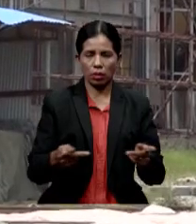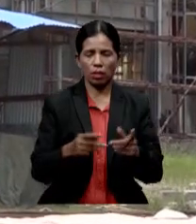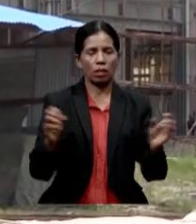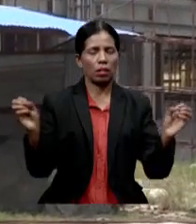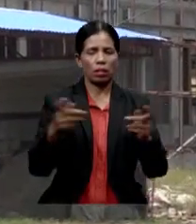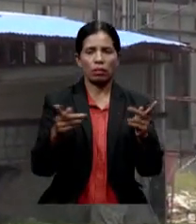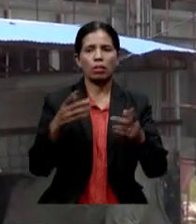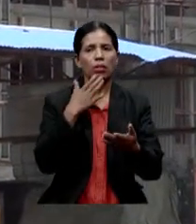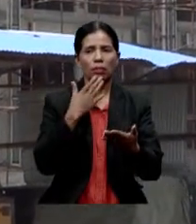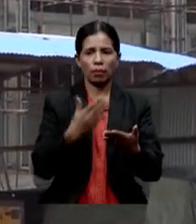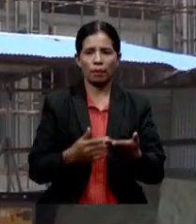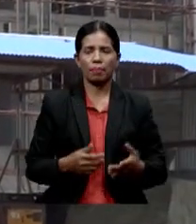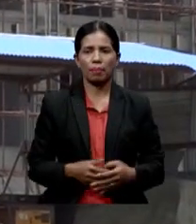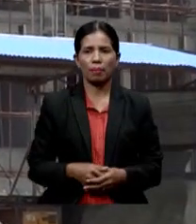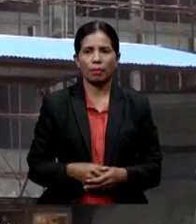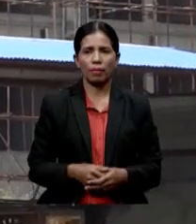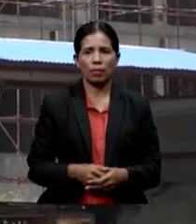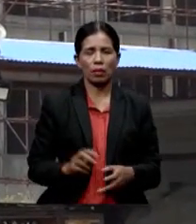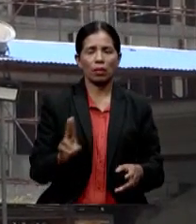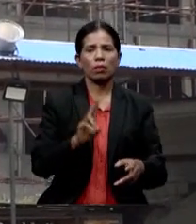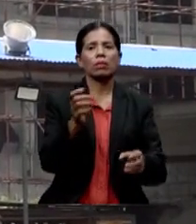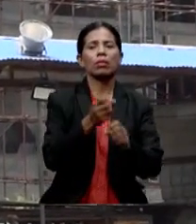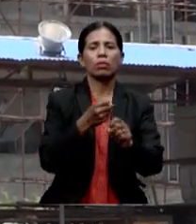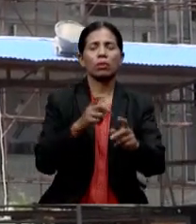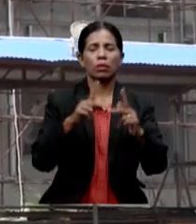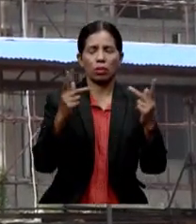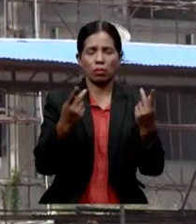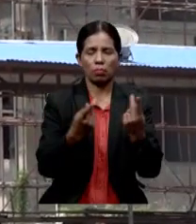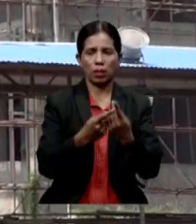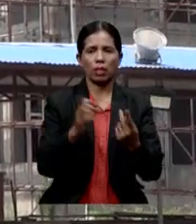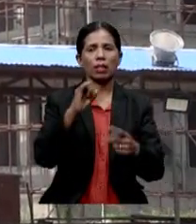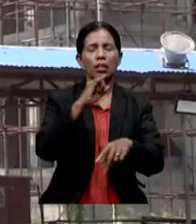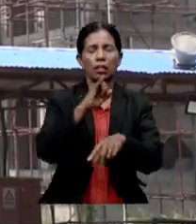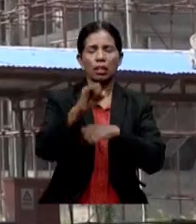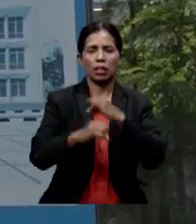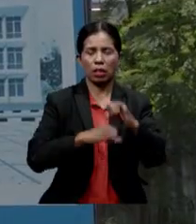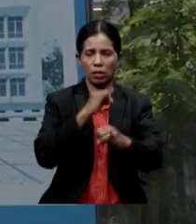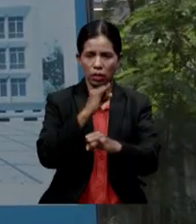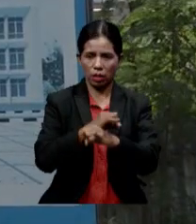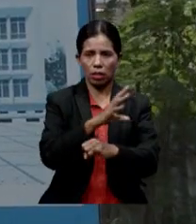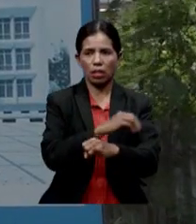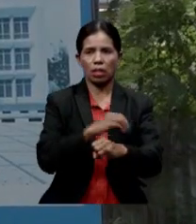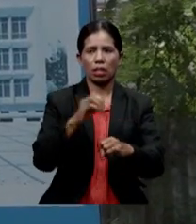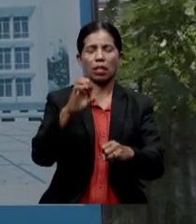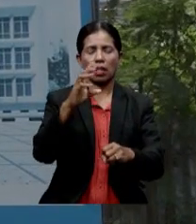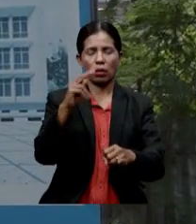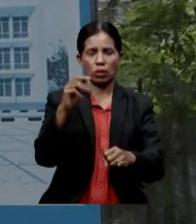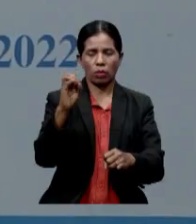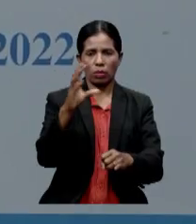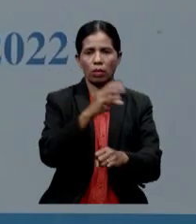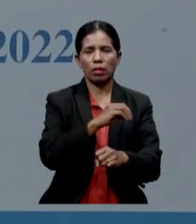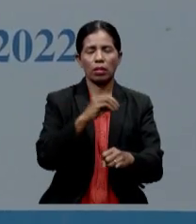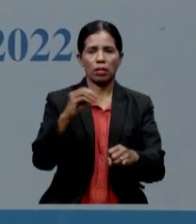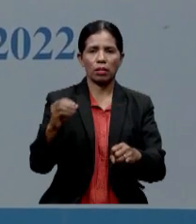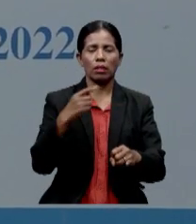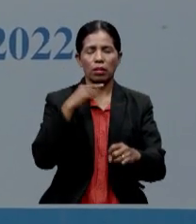kondisang. Construção refere executa Rússia Companhia Internacional China Chandong International Economic and Technical